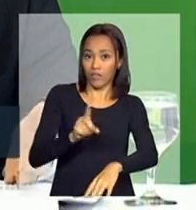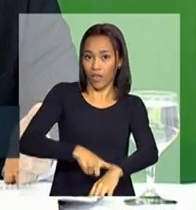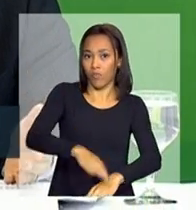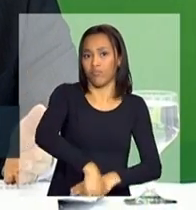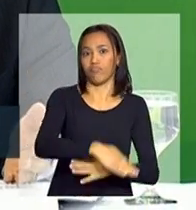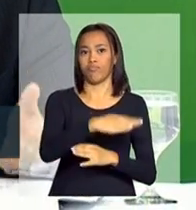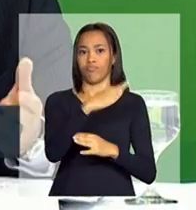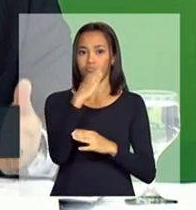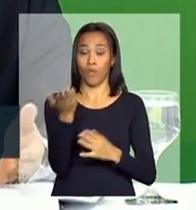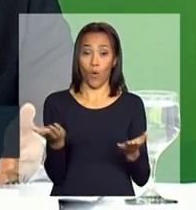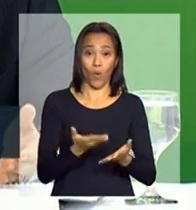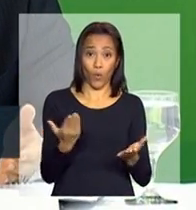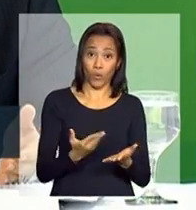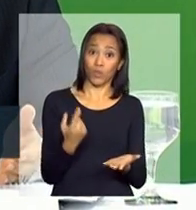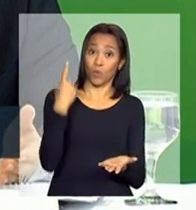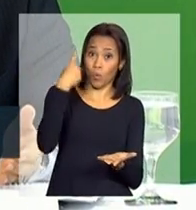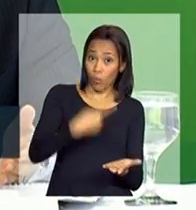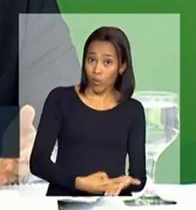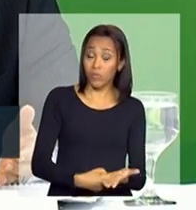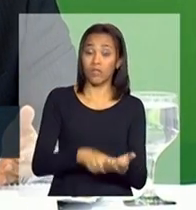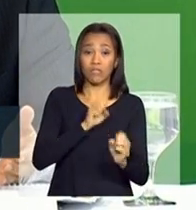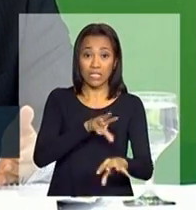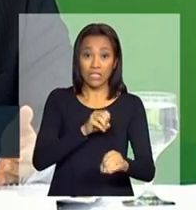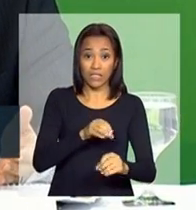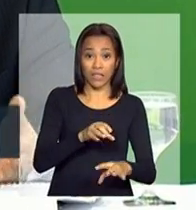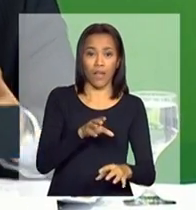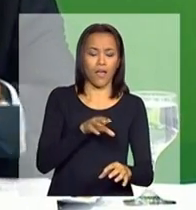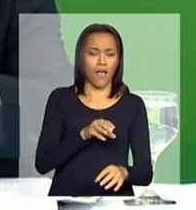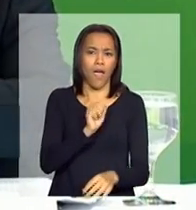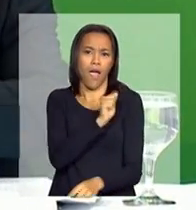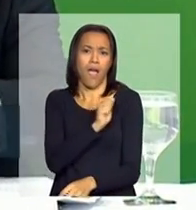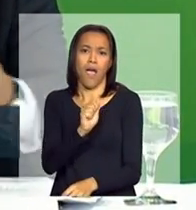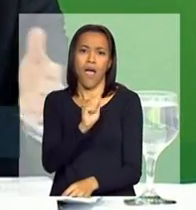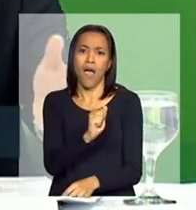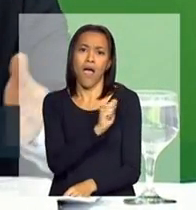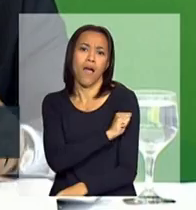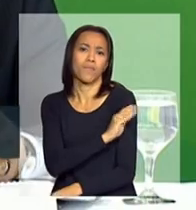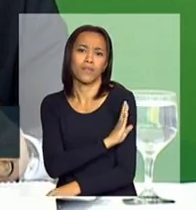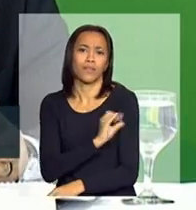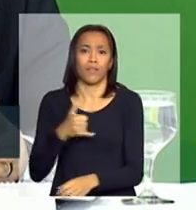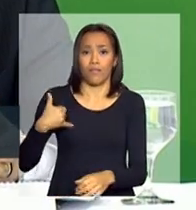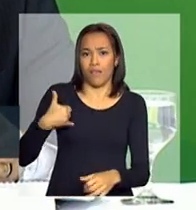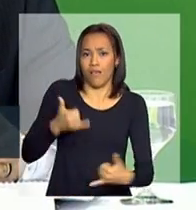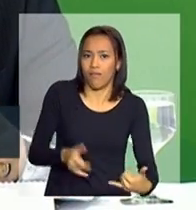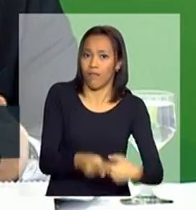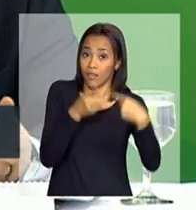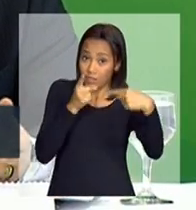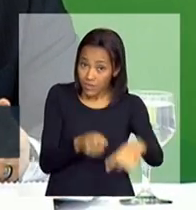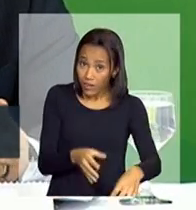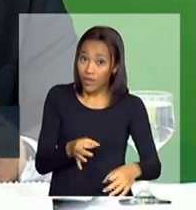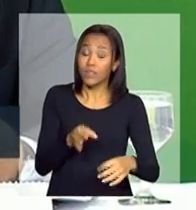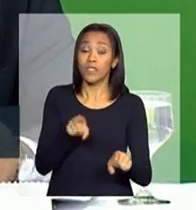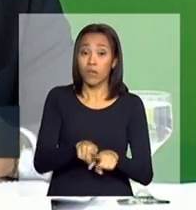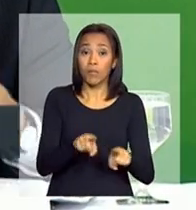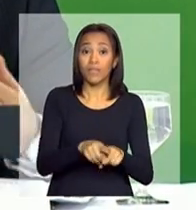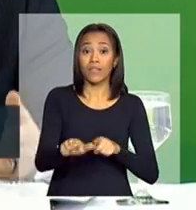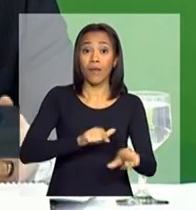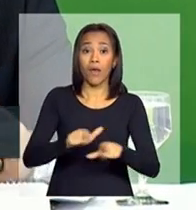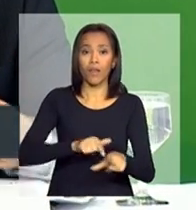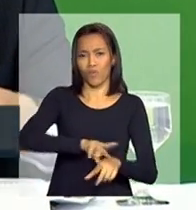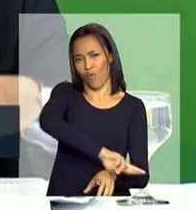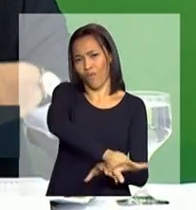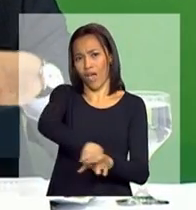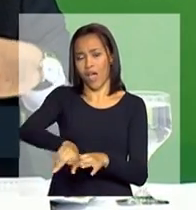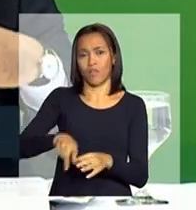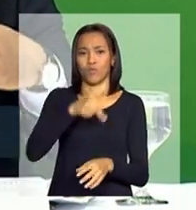hoje com pacto Nacional pela alfabetização na idade certa nós estamos trabalhando hoje com 360.000 professores alfabetizadores dando